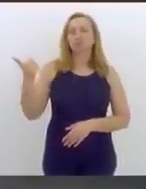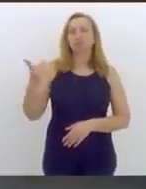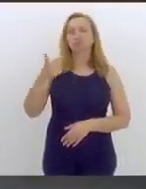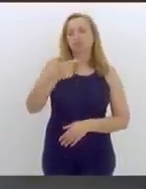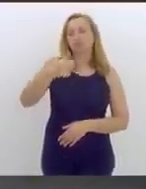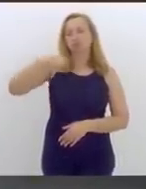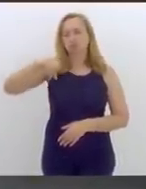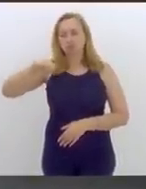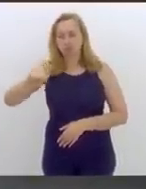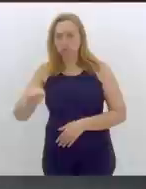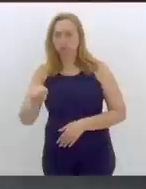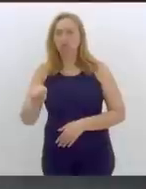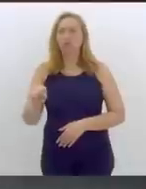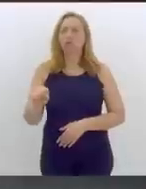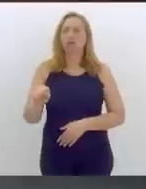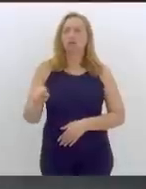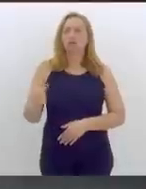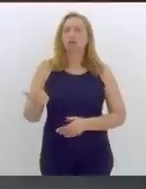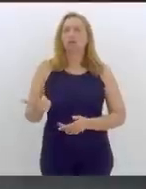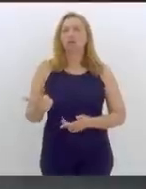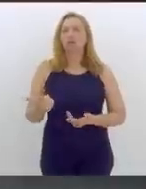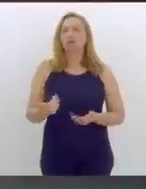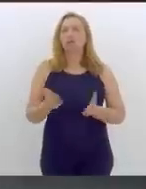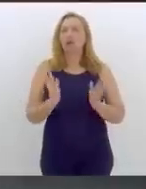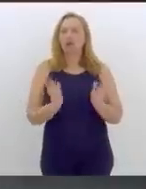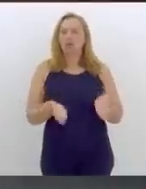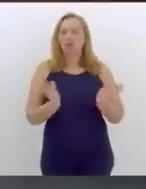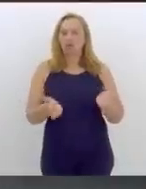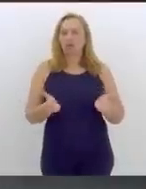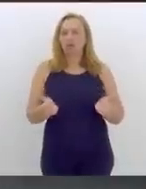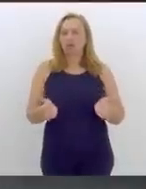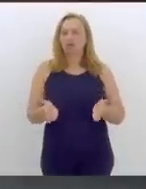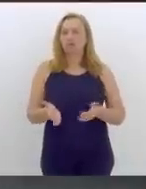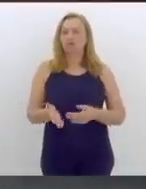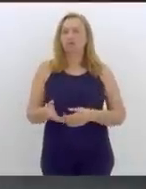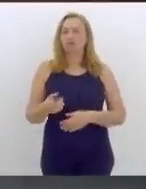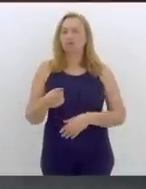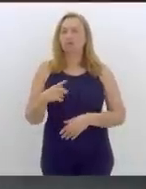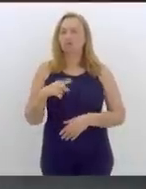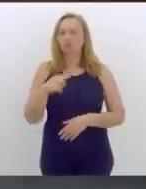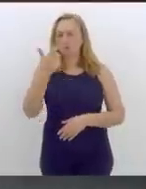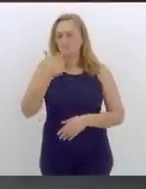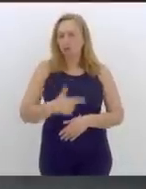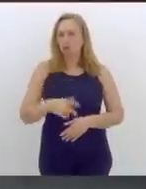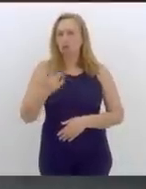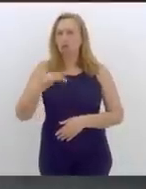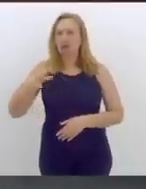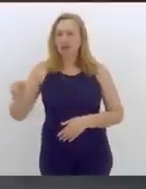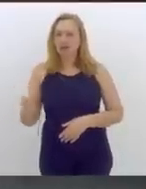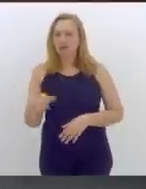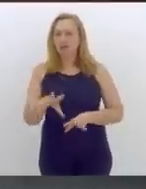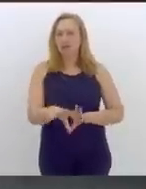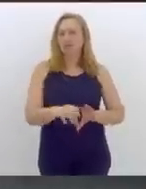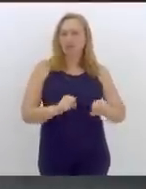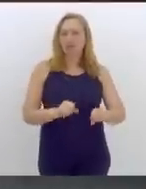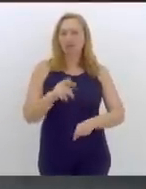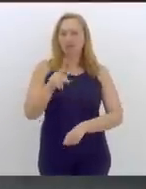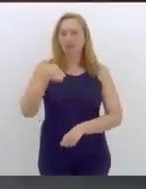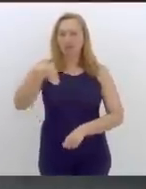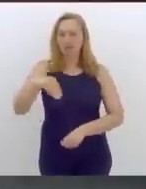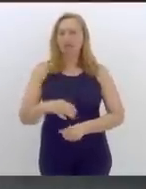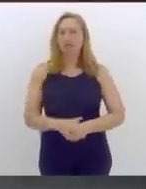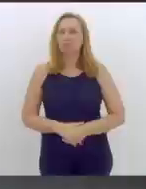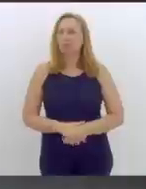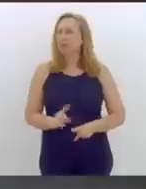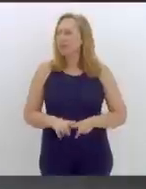mais condições podendo provermeis e assim estou nessa condição sou praça e sou reformado da PM mas